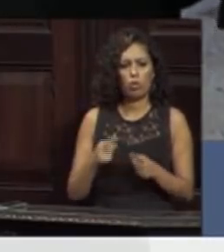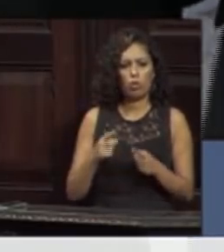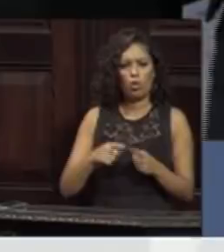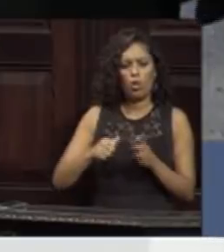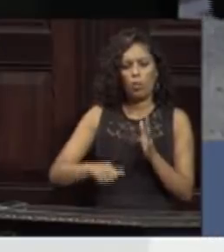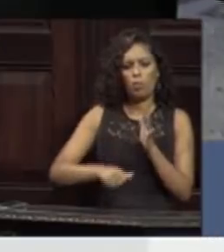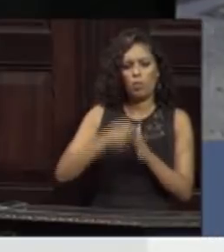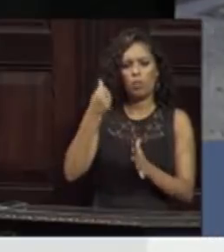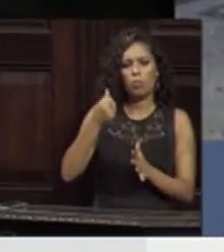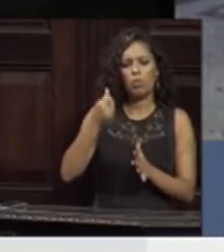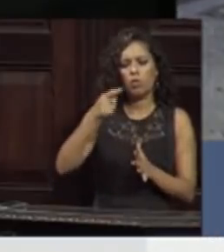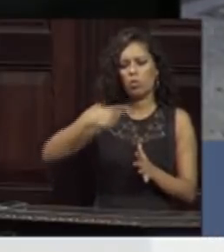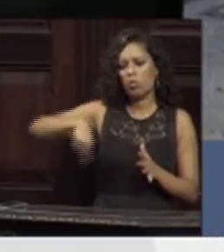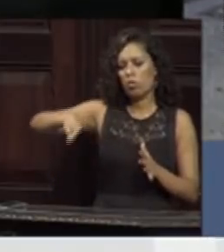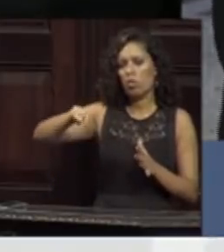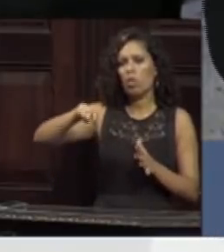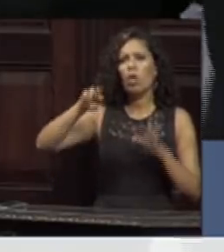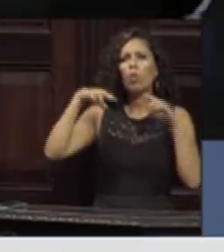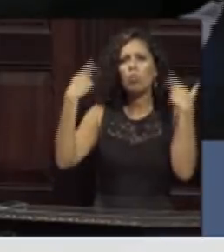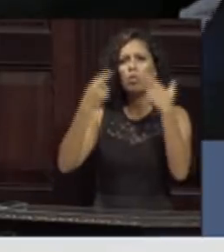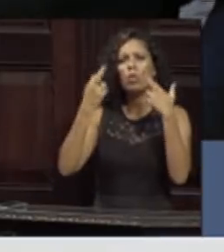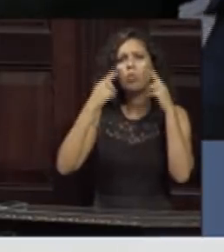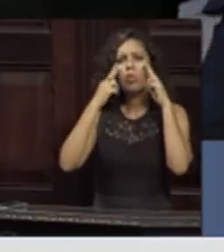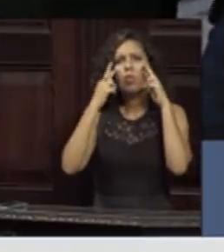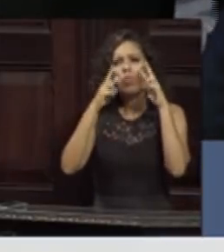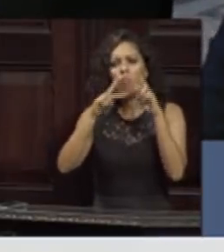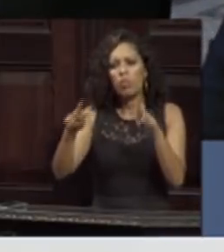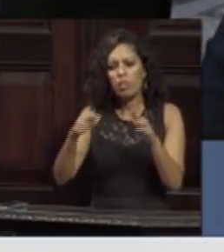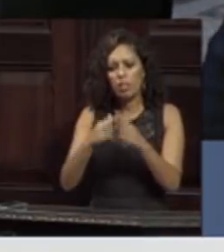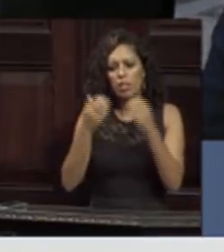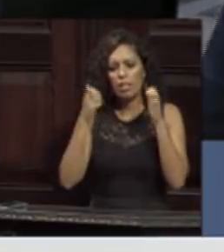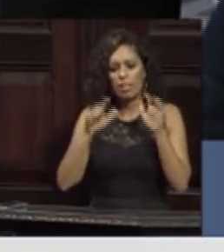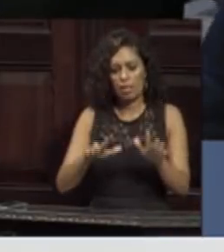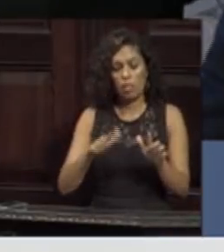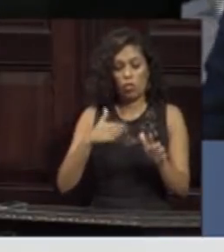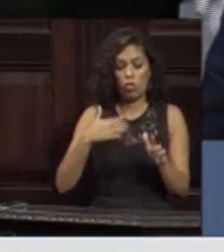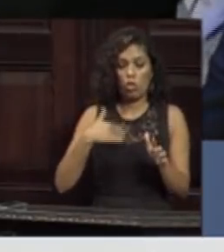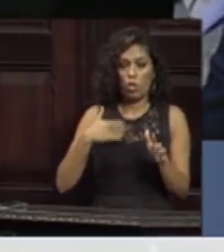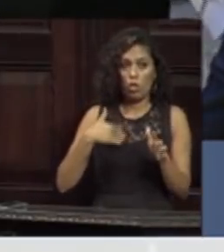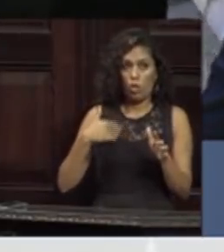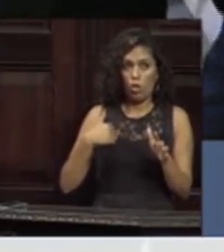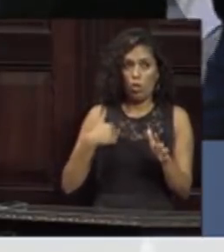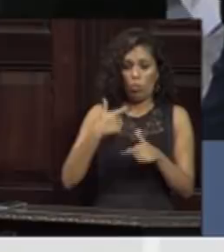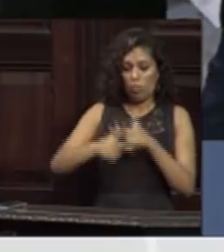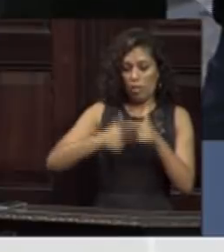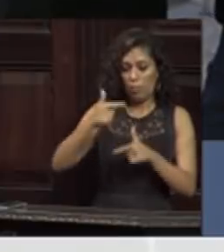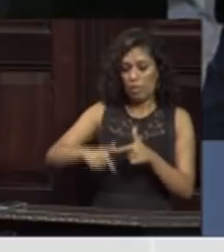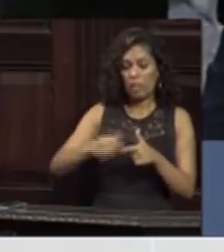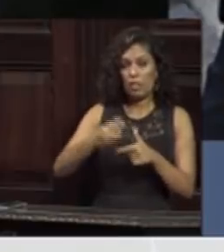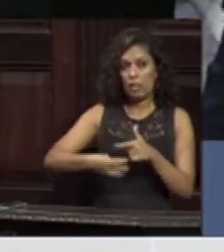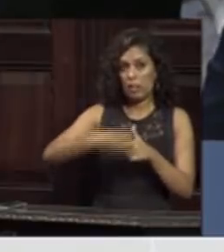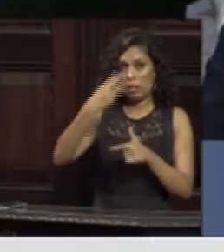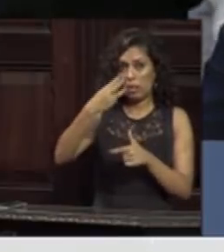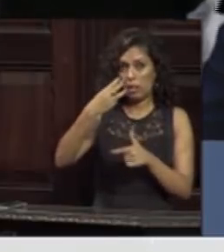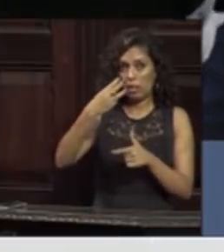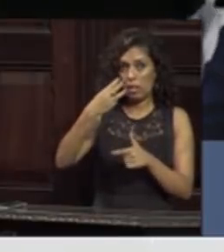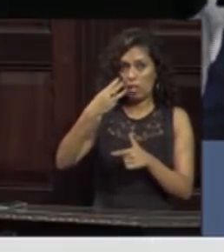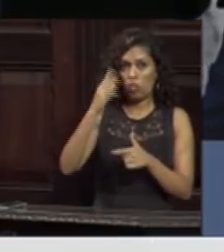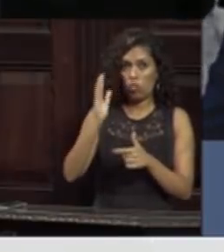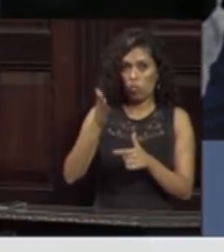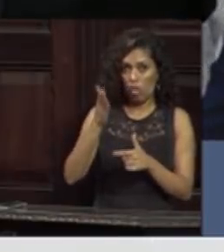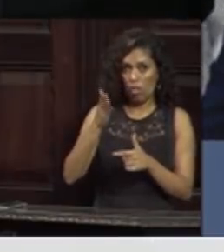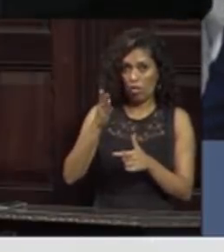audiência pública que eu assisti nessa casa, eu estou no meu 3º ano de mandato, foi uma audiência pública em